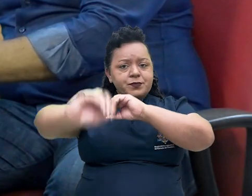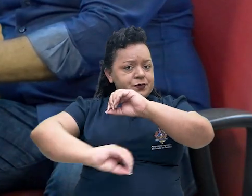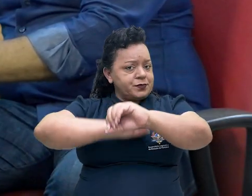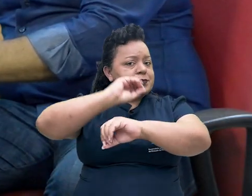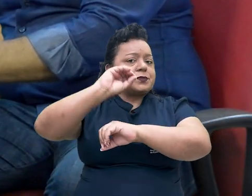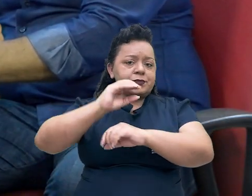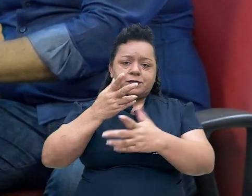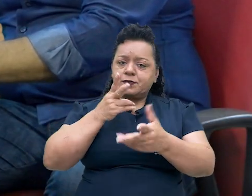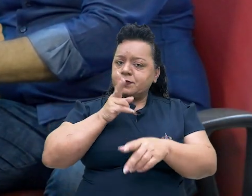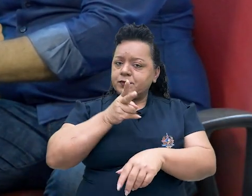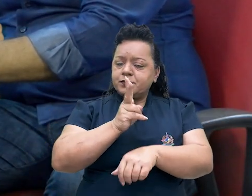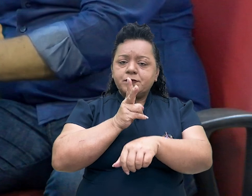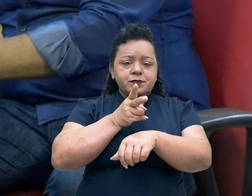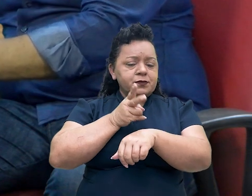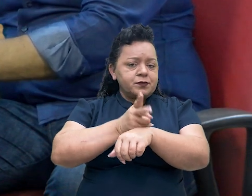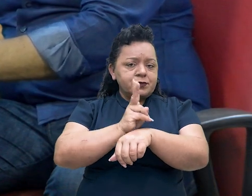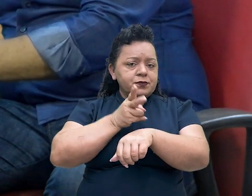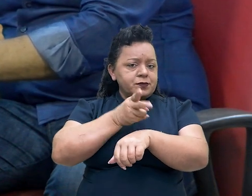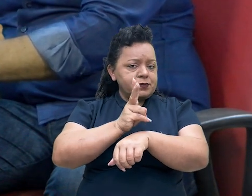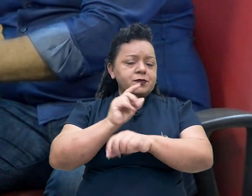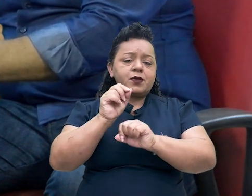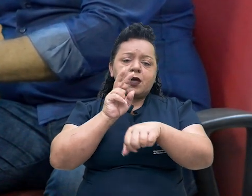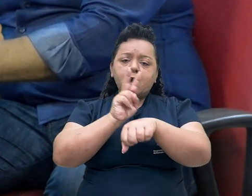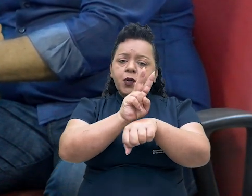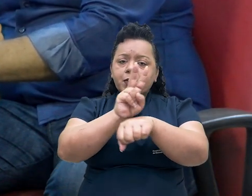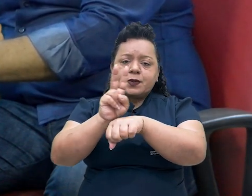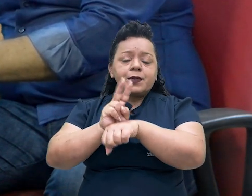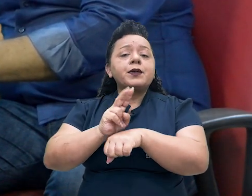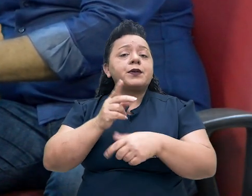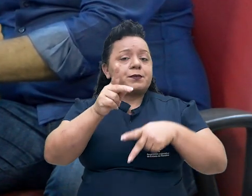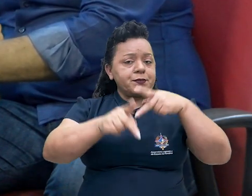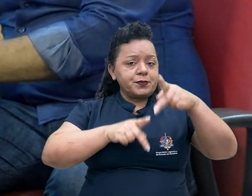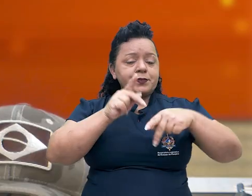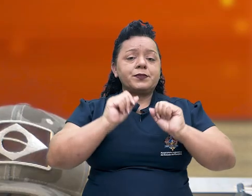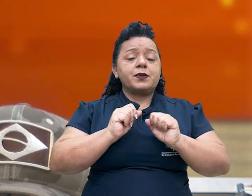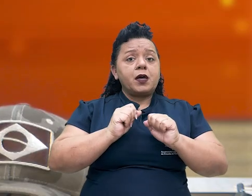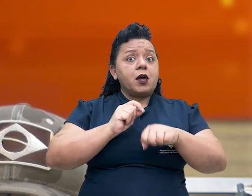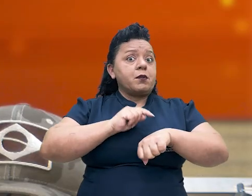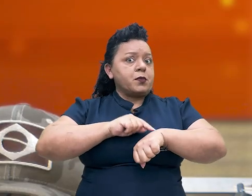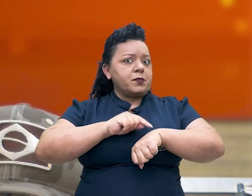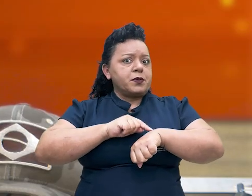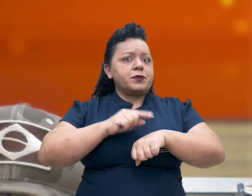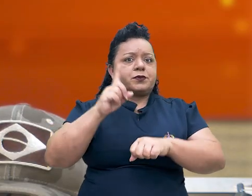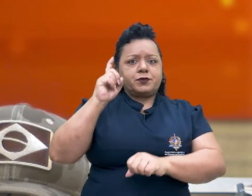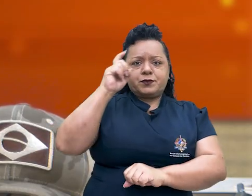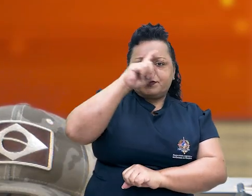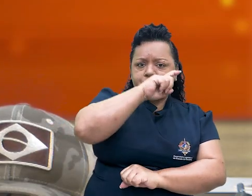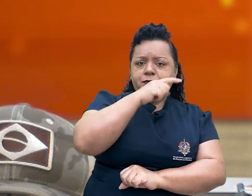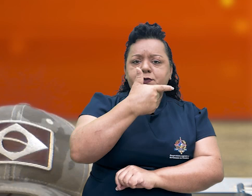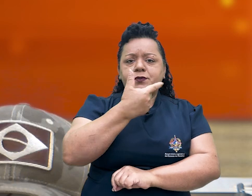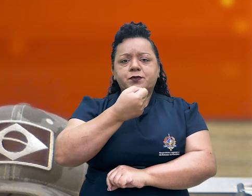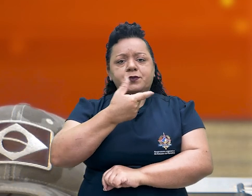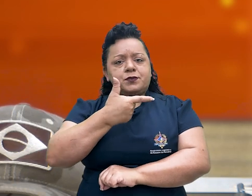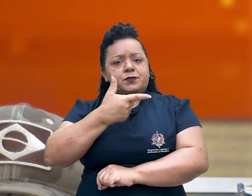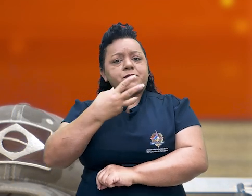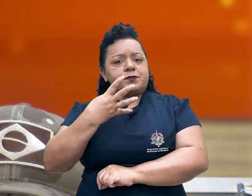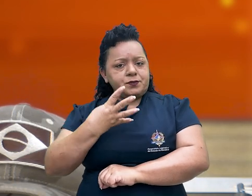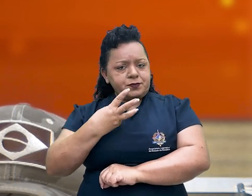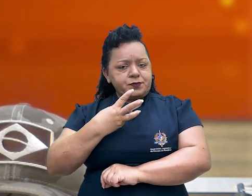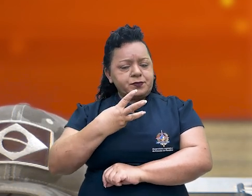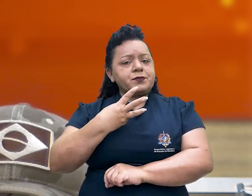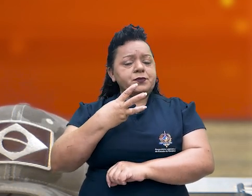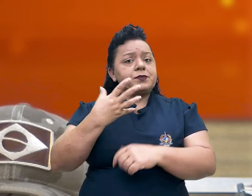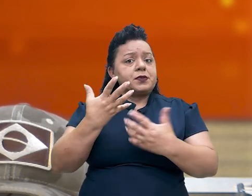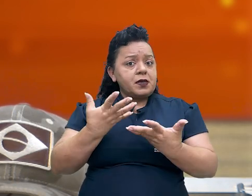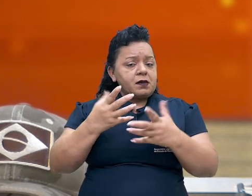momento para vocês é um momento de muito trabalho né sim eh a gente passamos eh pelo momento difícil que foi 2023 né Foi